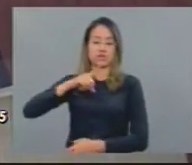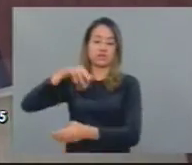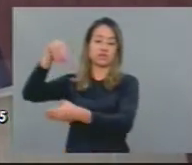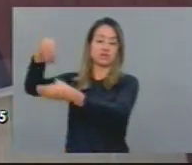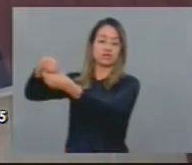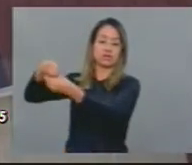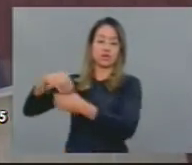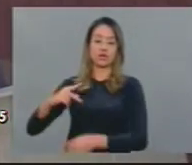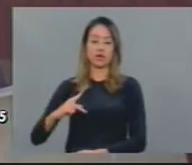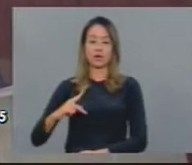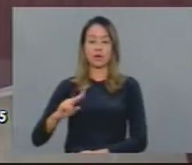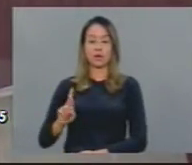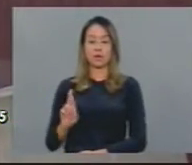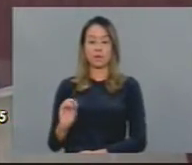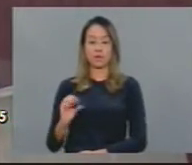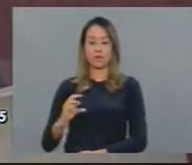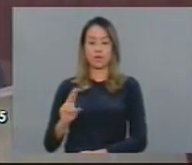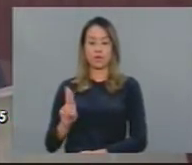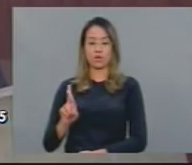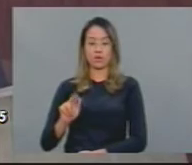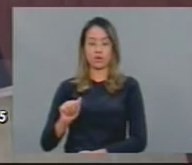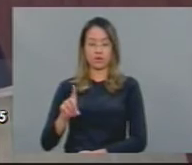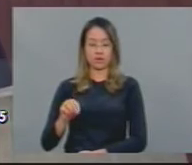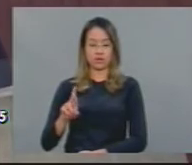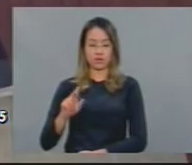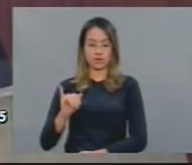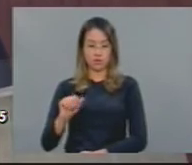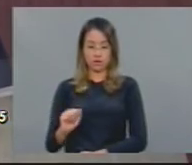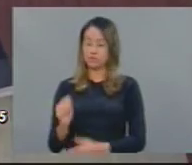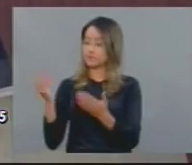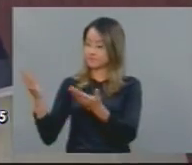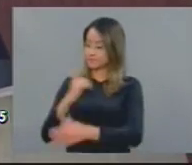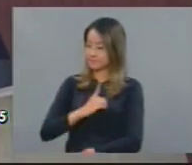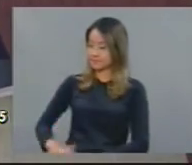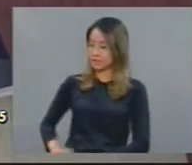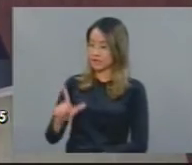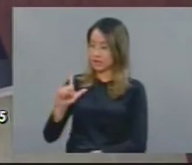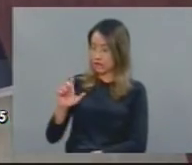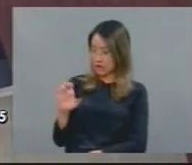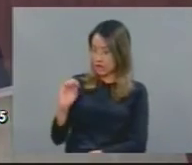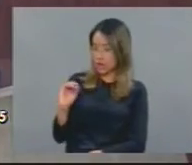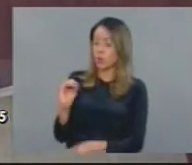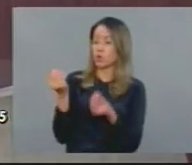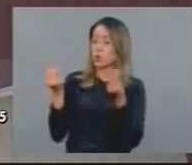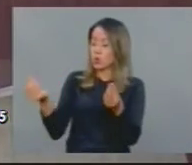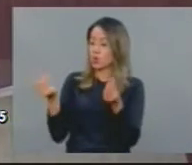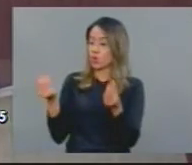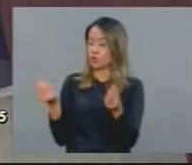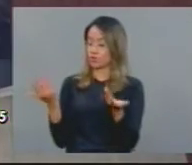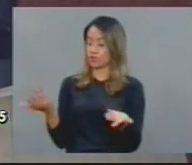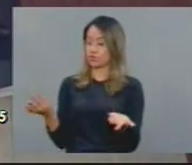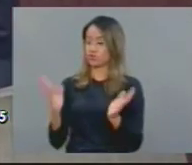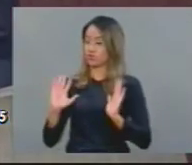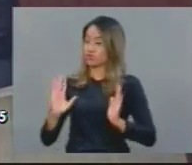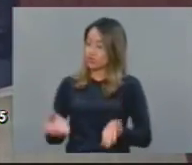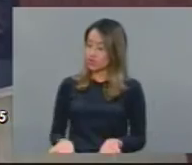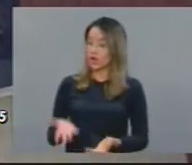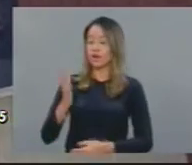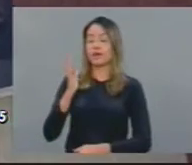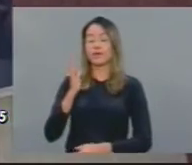como as notas da secretaria dizem, o secretário não teve condições de resolver a crise. Tem que assumir isso. Tem que assumir